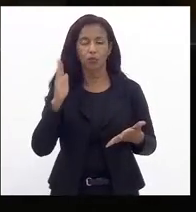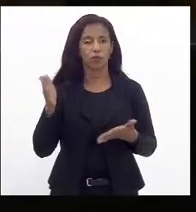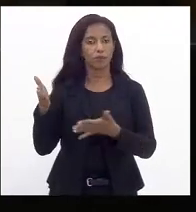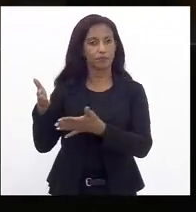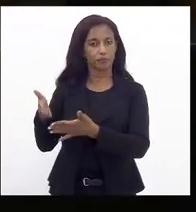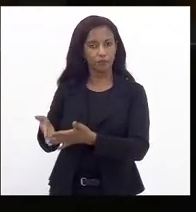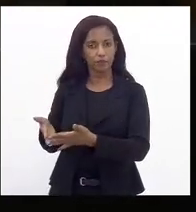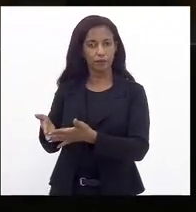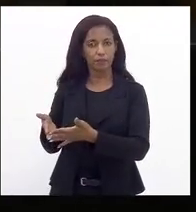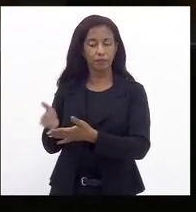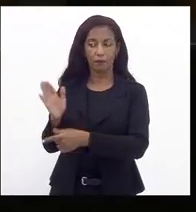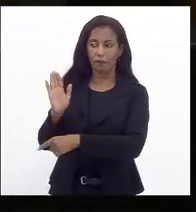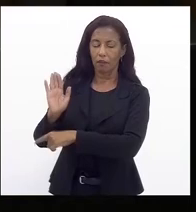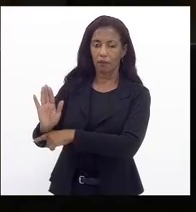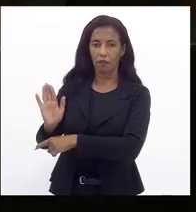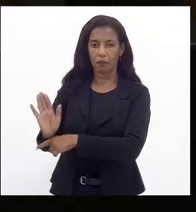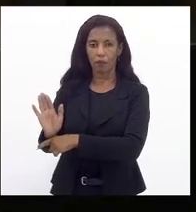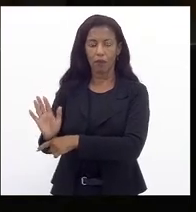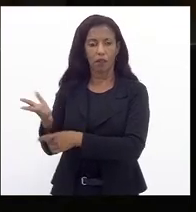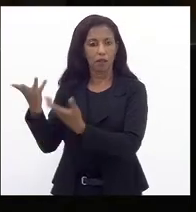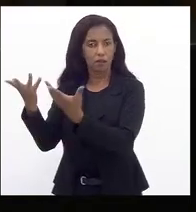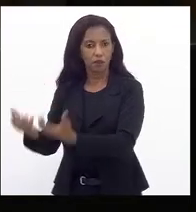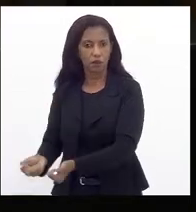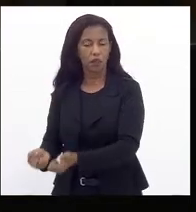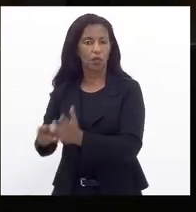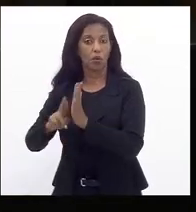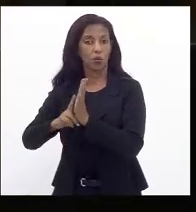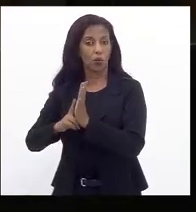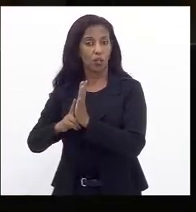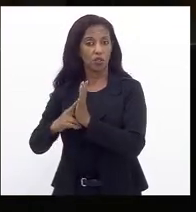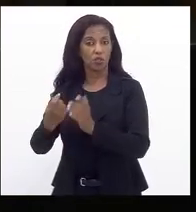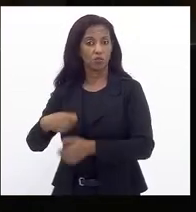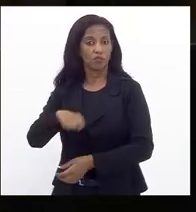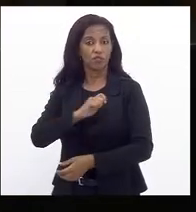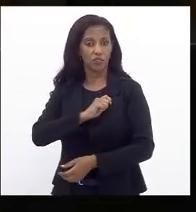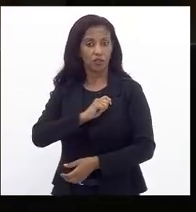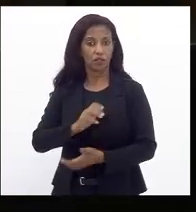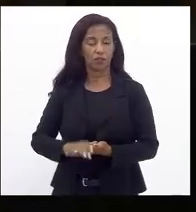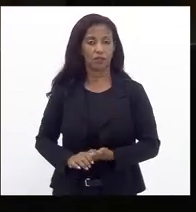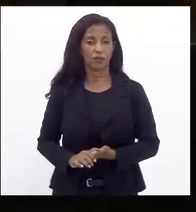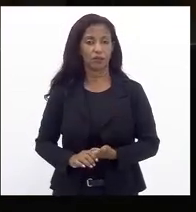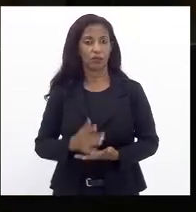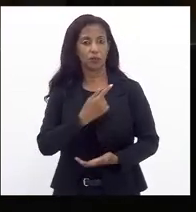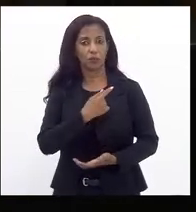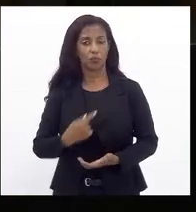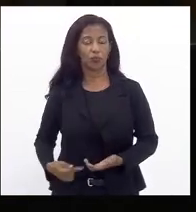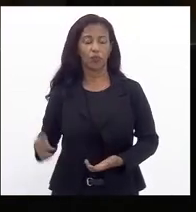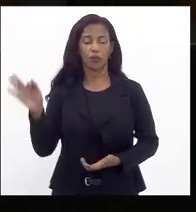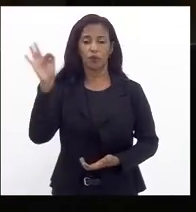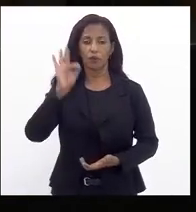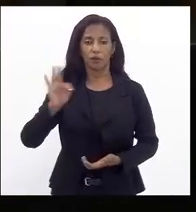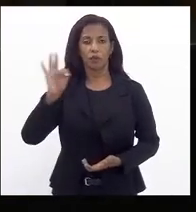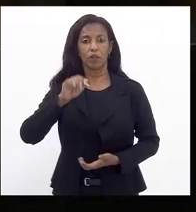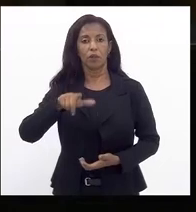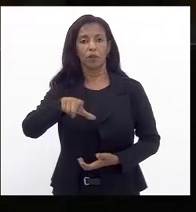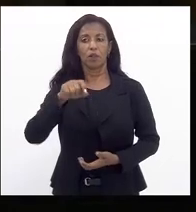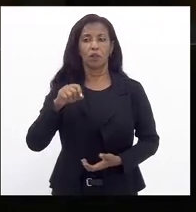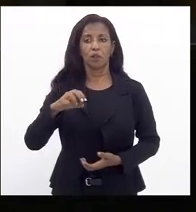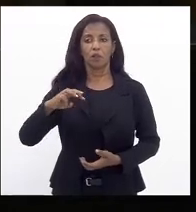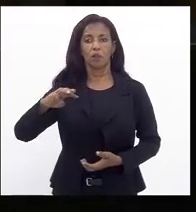a tentativa de assumir o regime de recuperação fiscal o governo federal determinou